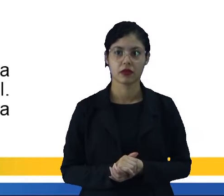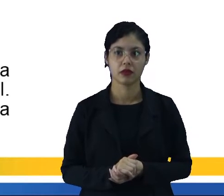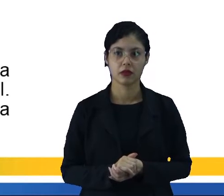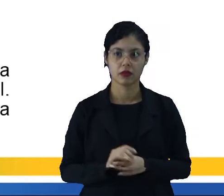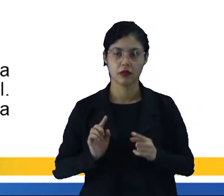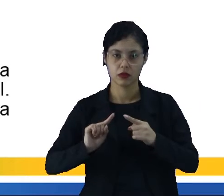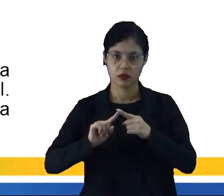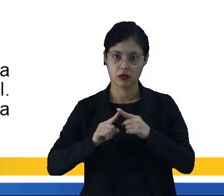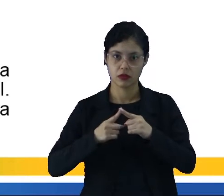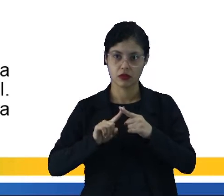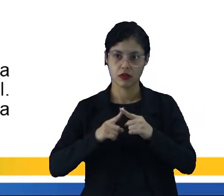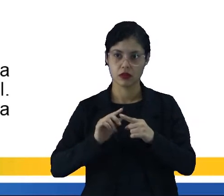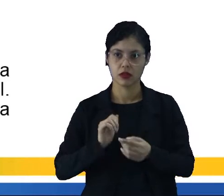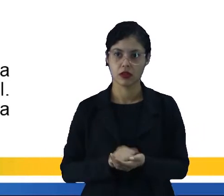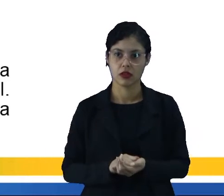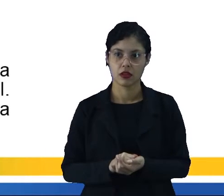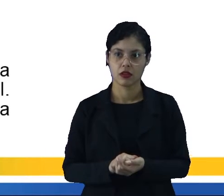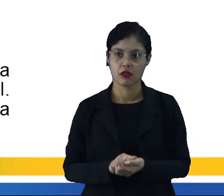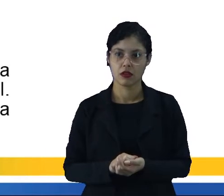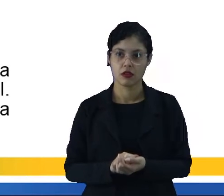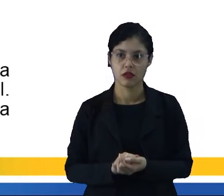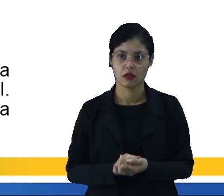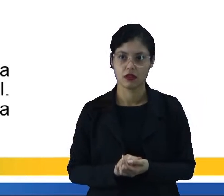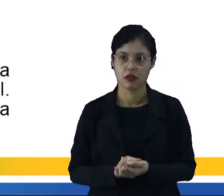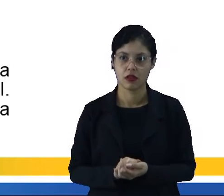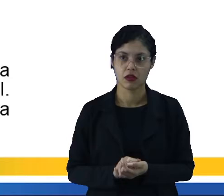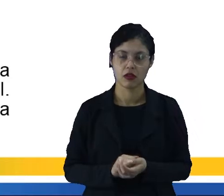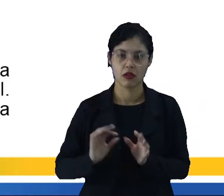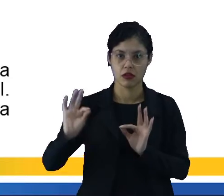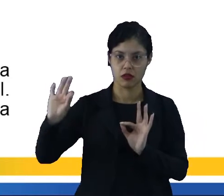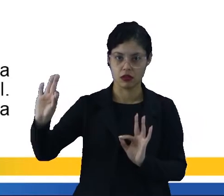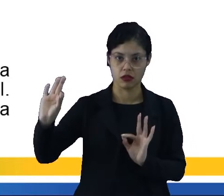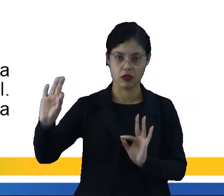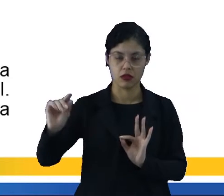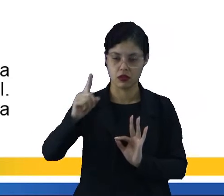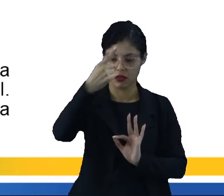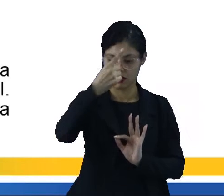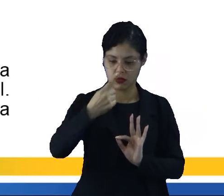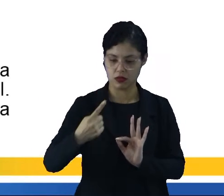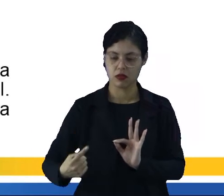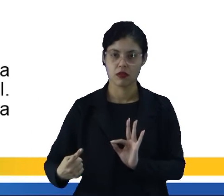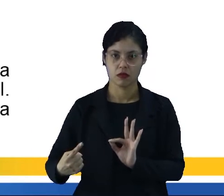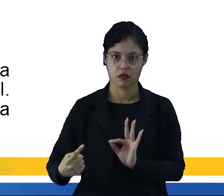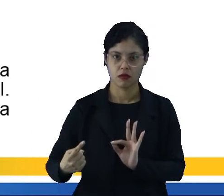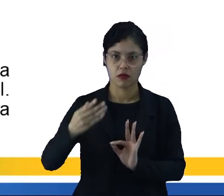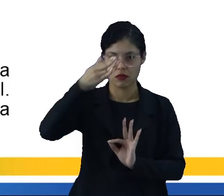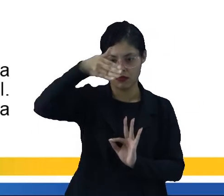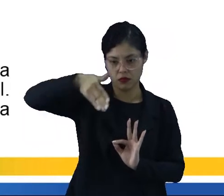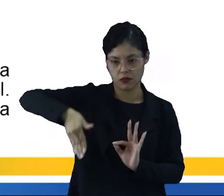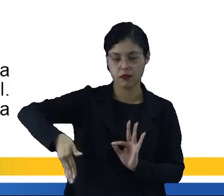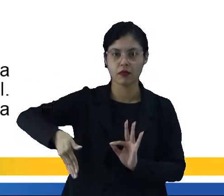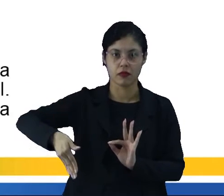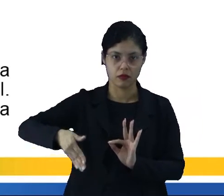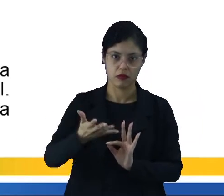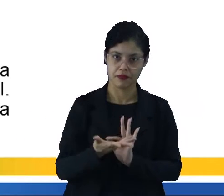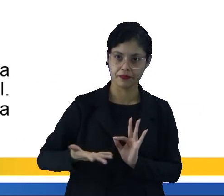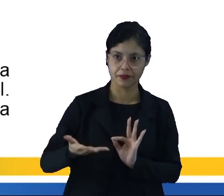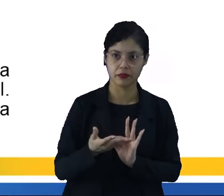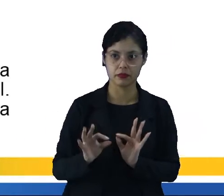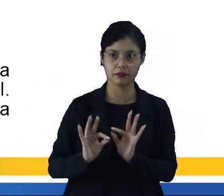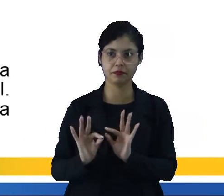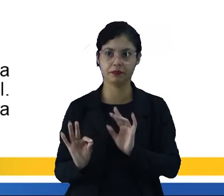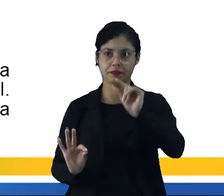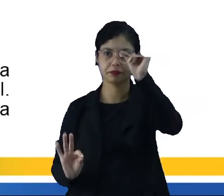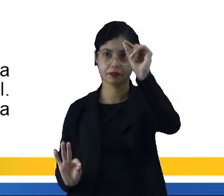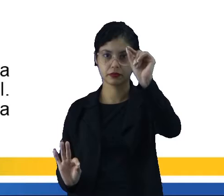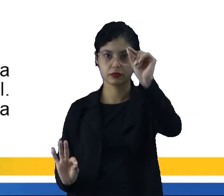vai tocar ó aqui no ponto médio dessa aresta da base quer dizer bem na metade a distância de